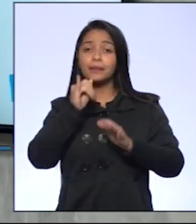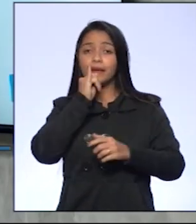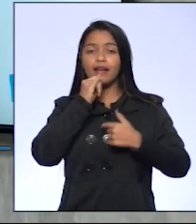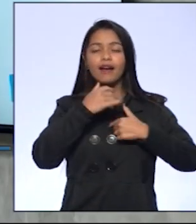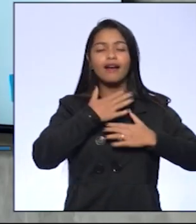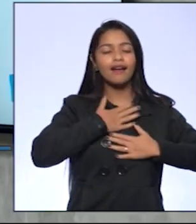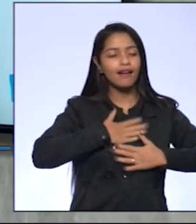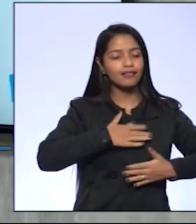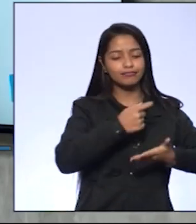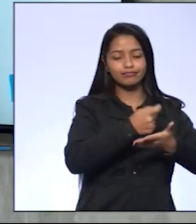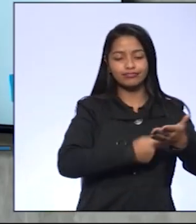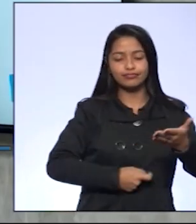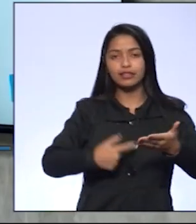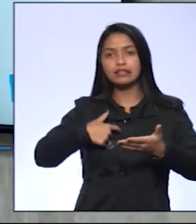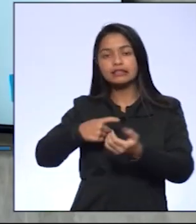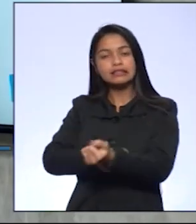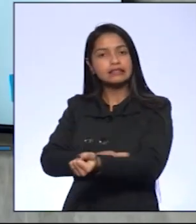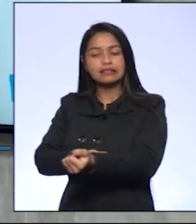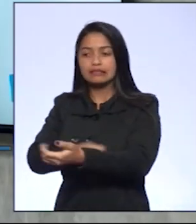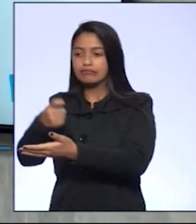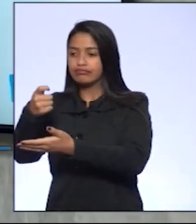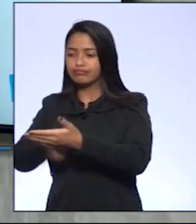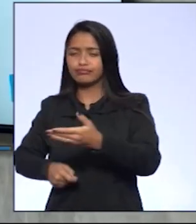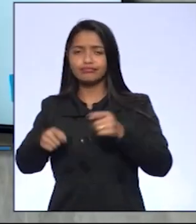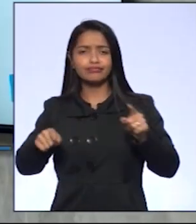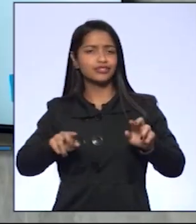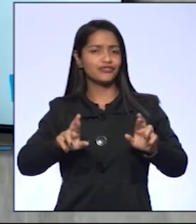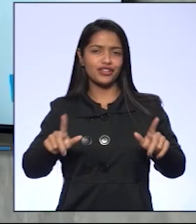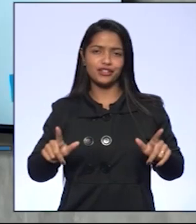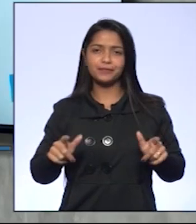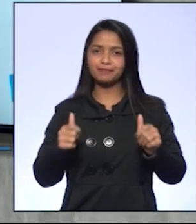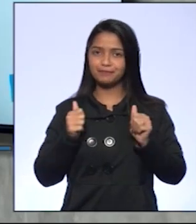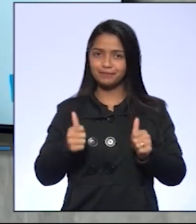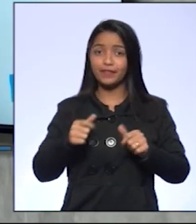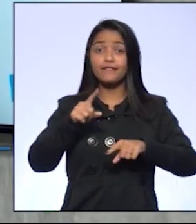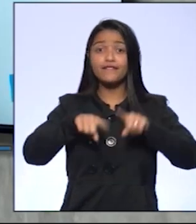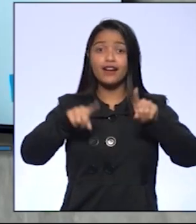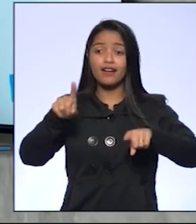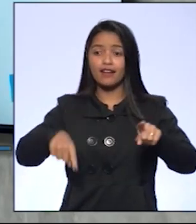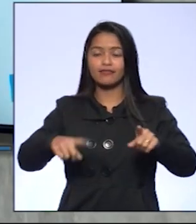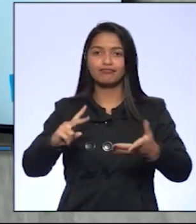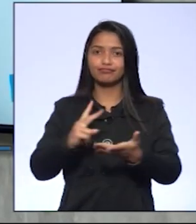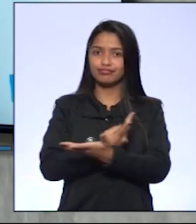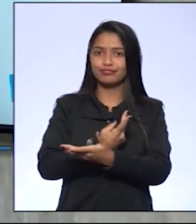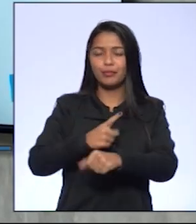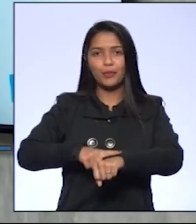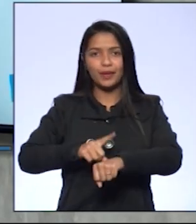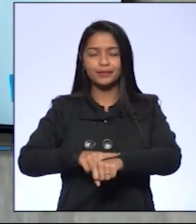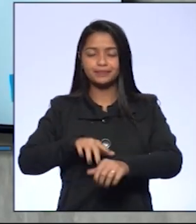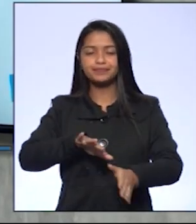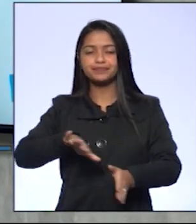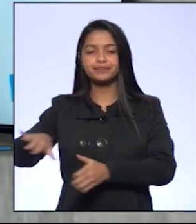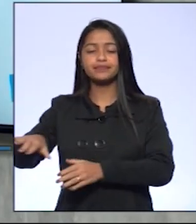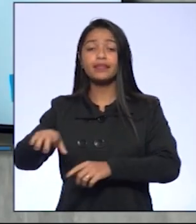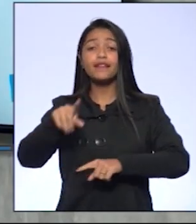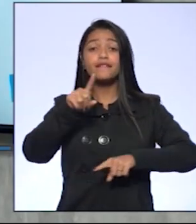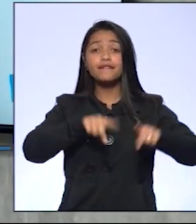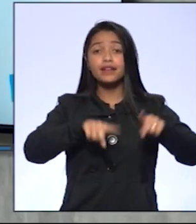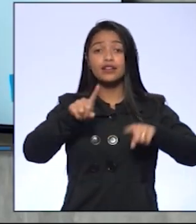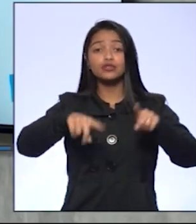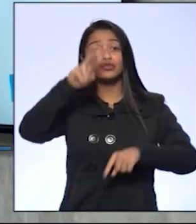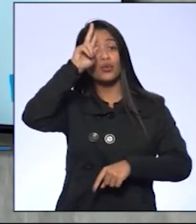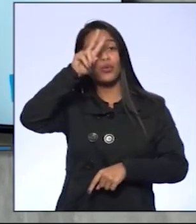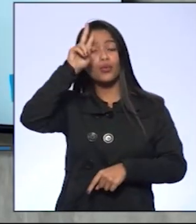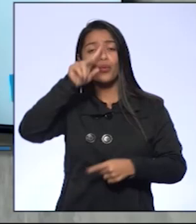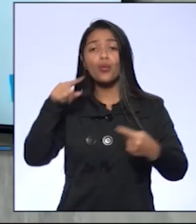tranquilo. Beleza? Isso é variante situacional. A variante histórica, ela está atrelada ao momento em que nós estamos aqui.